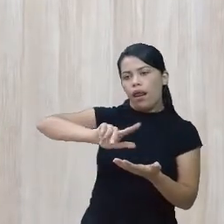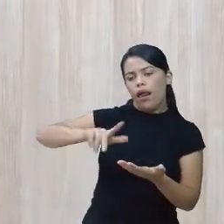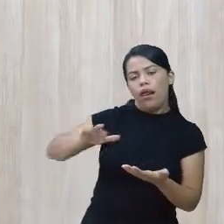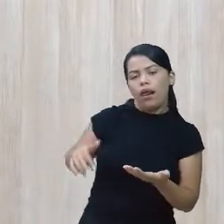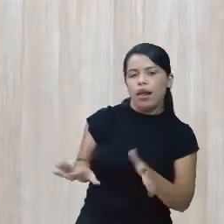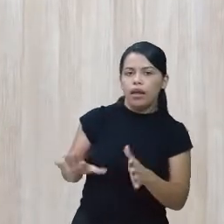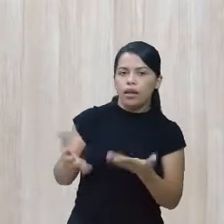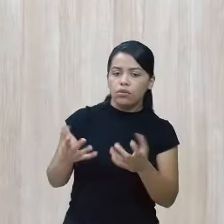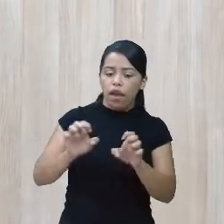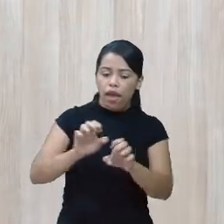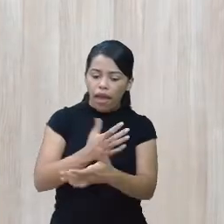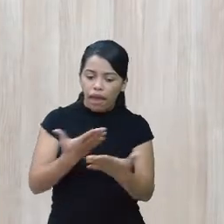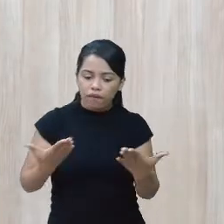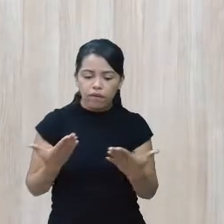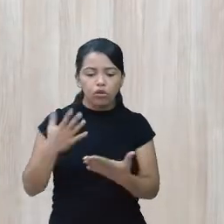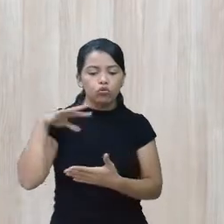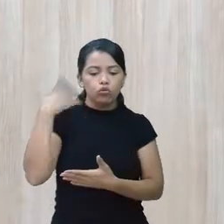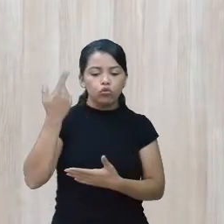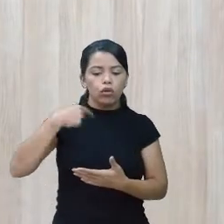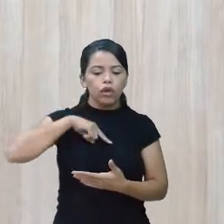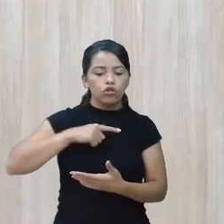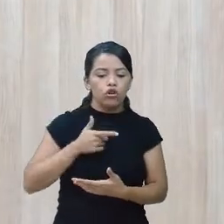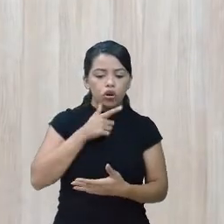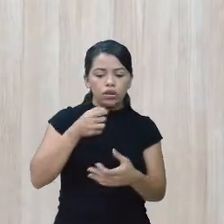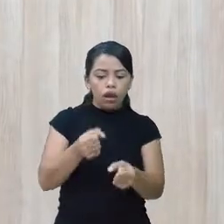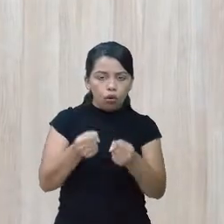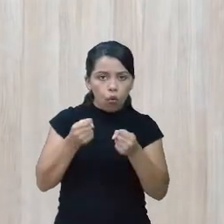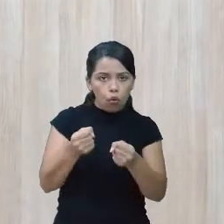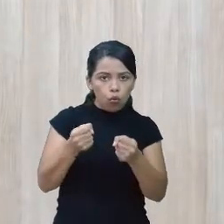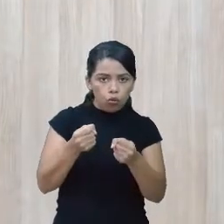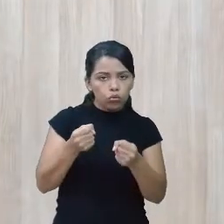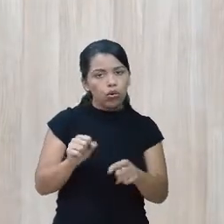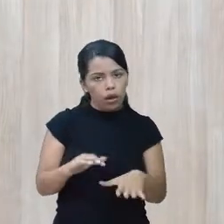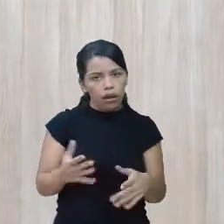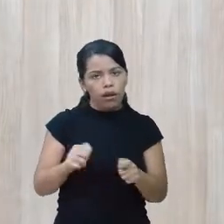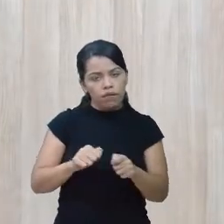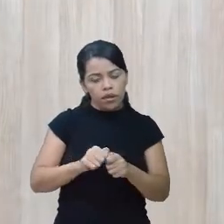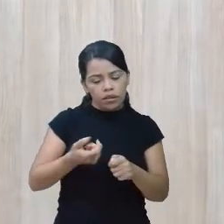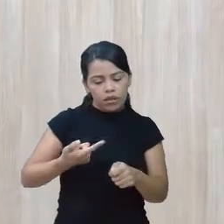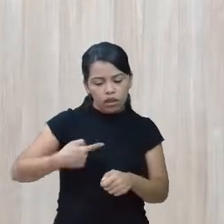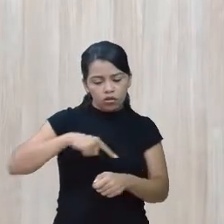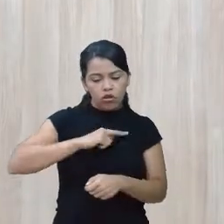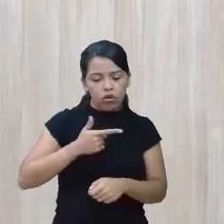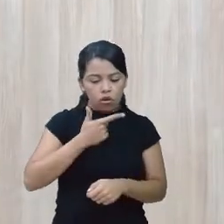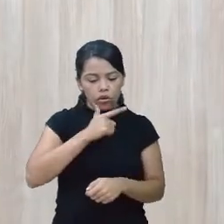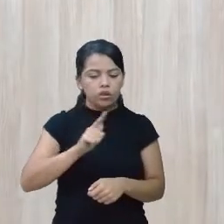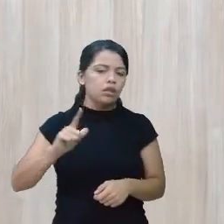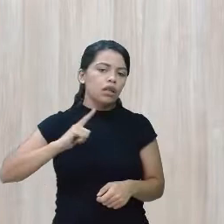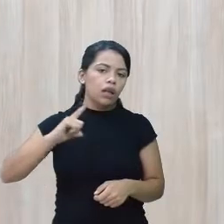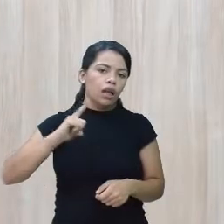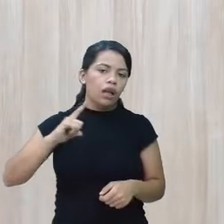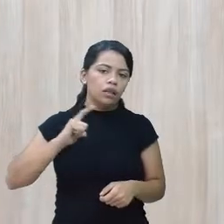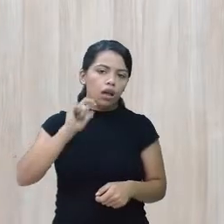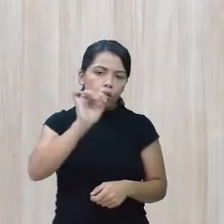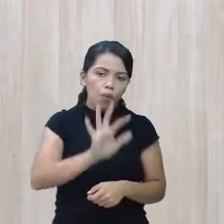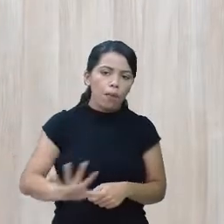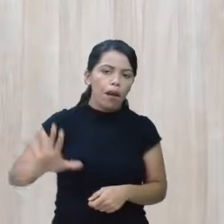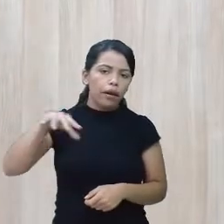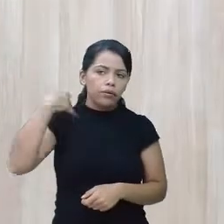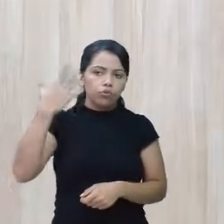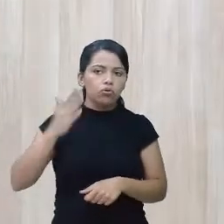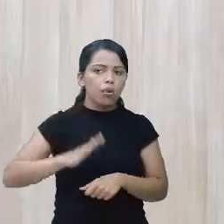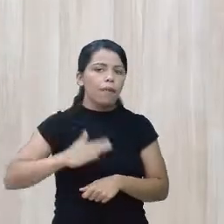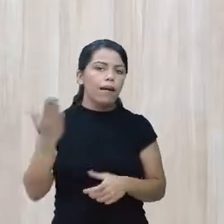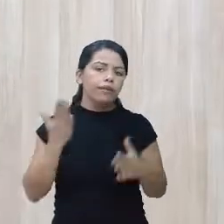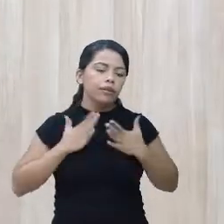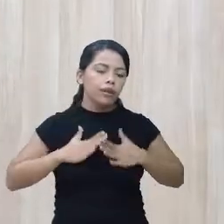né? Alguns a gente pode controlar e fazer com que a gente possa ter uma paisagem sonora mais agradável. E aí